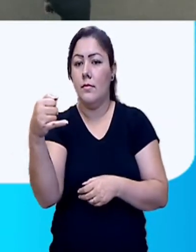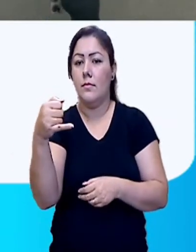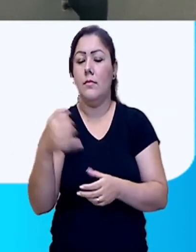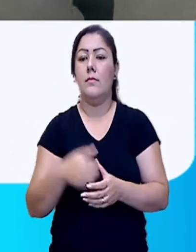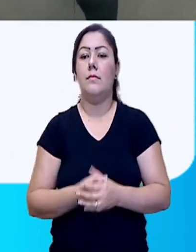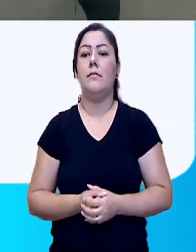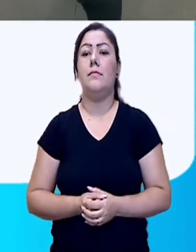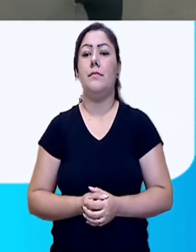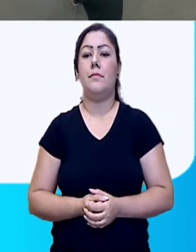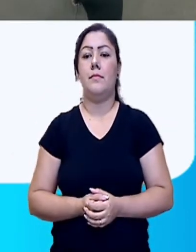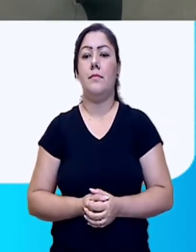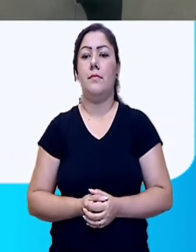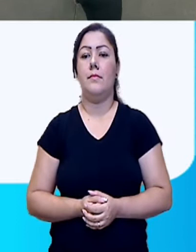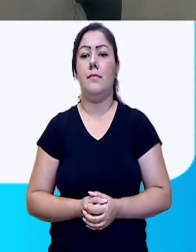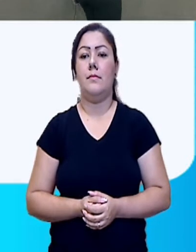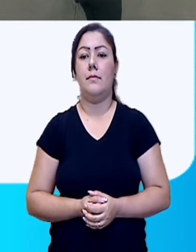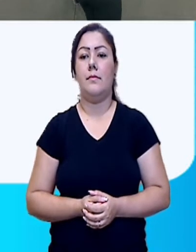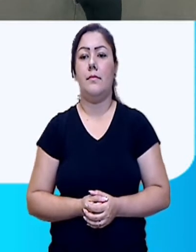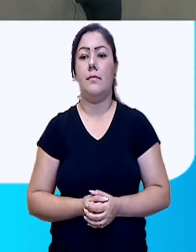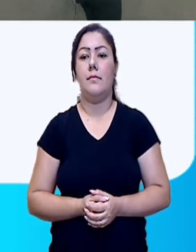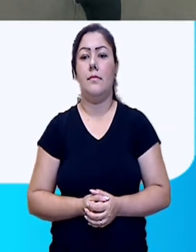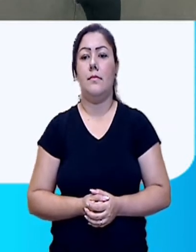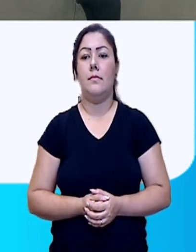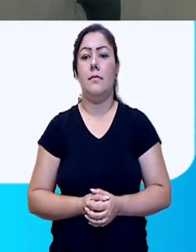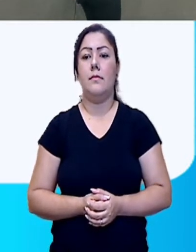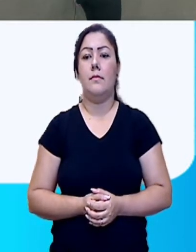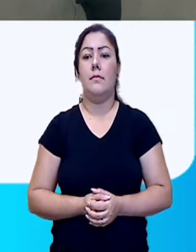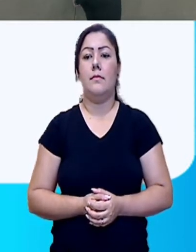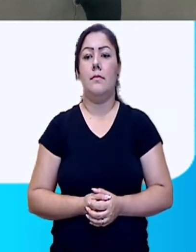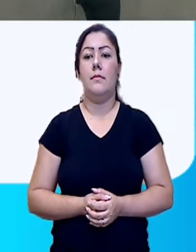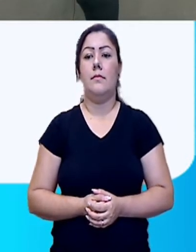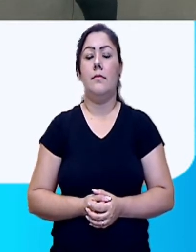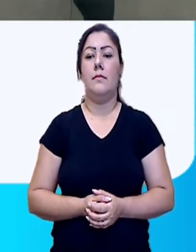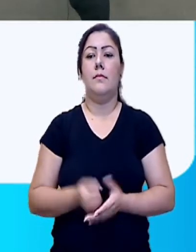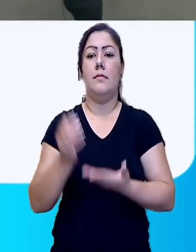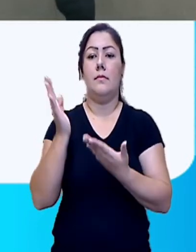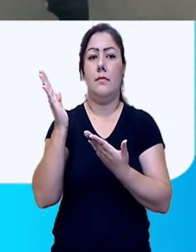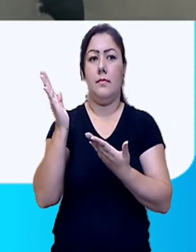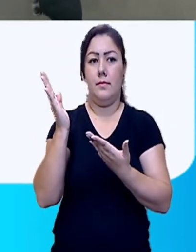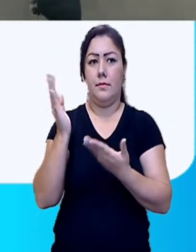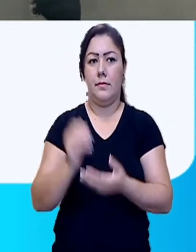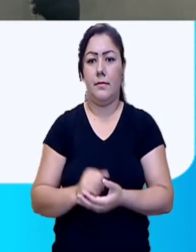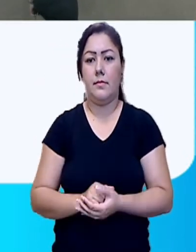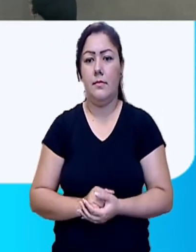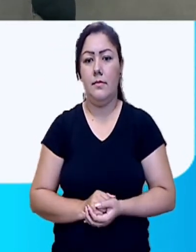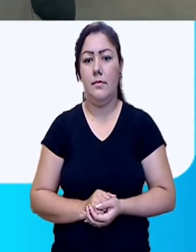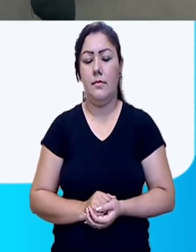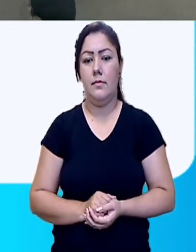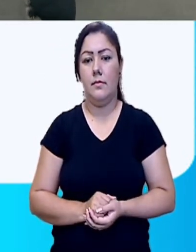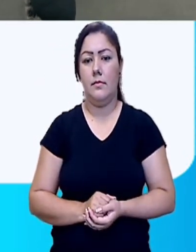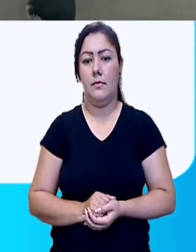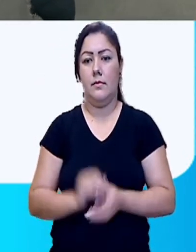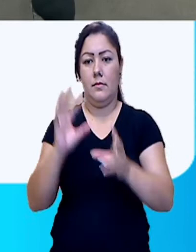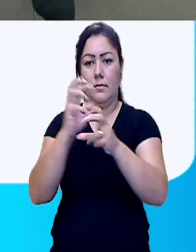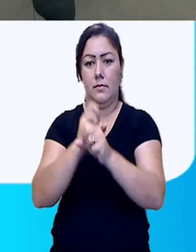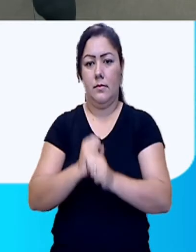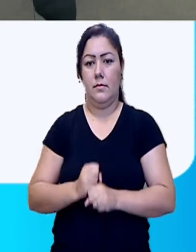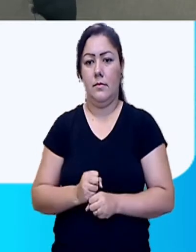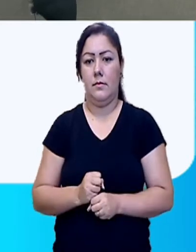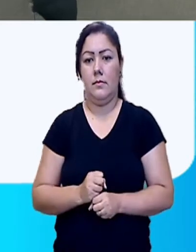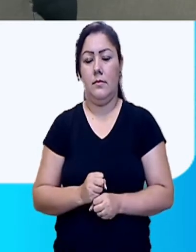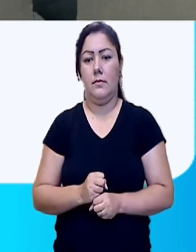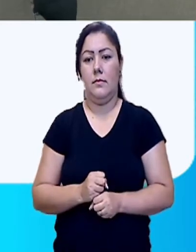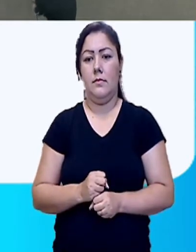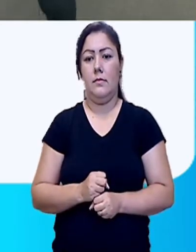aqui novamente, vou apagar aqui e vou resolver aqui para vocês